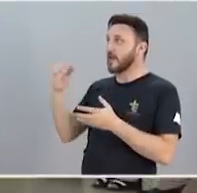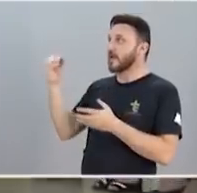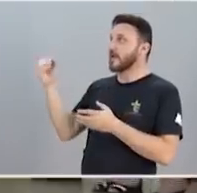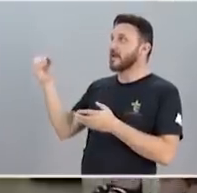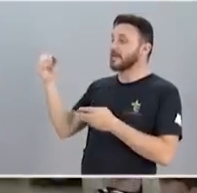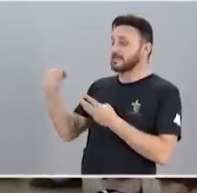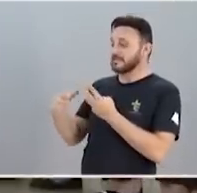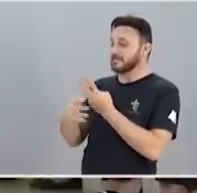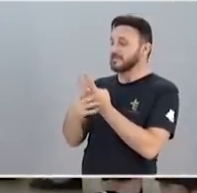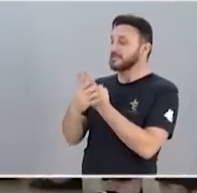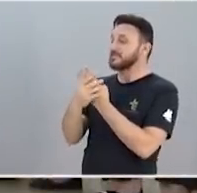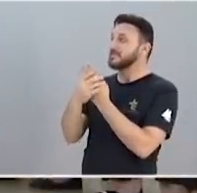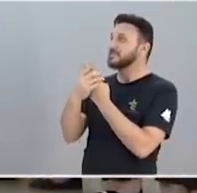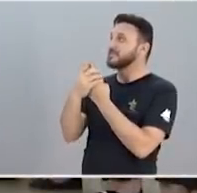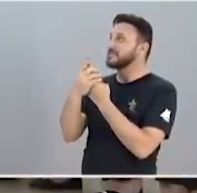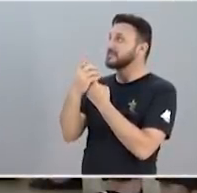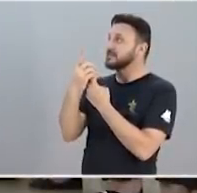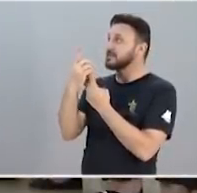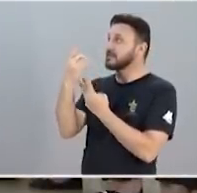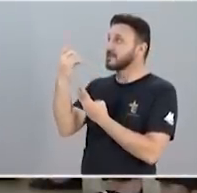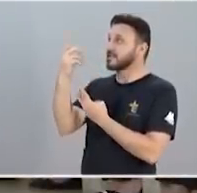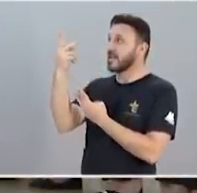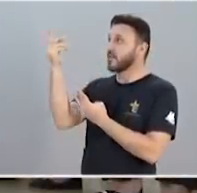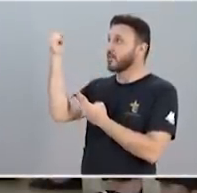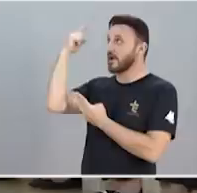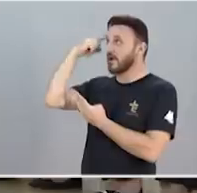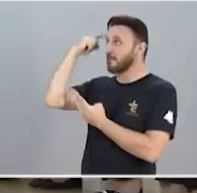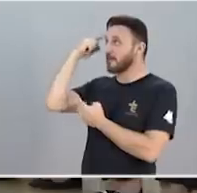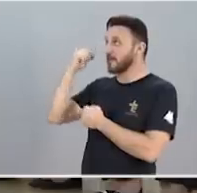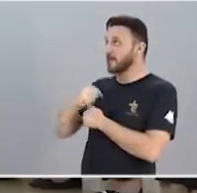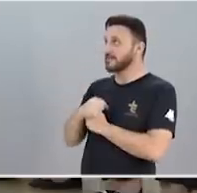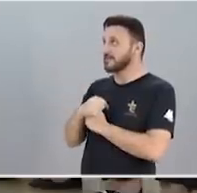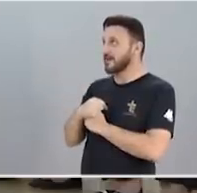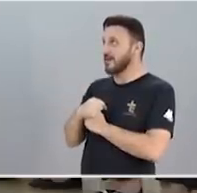Santíssima Trindade na sua cabeça.